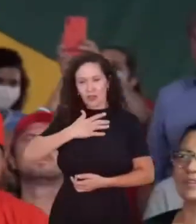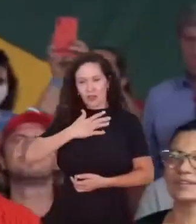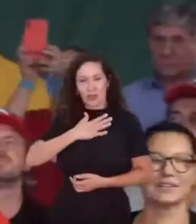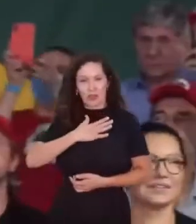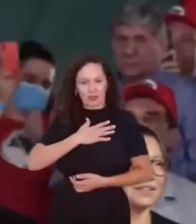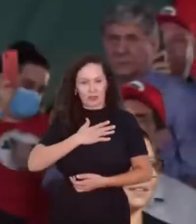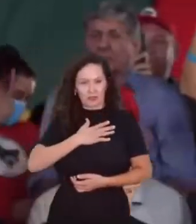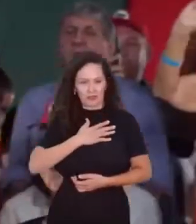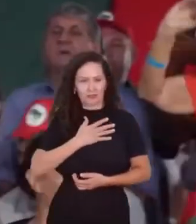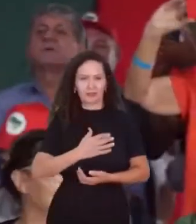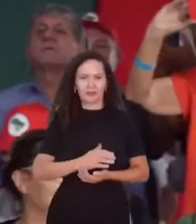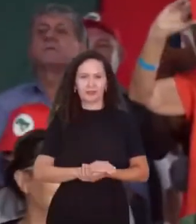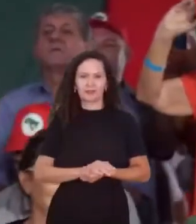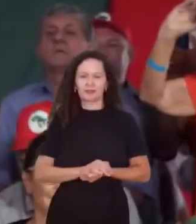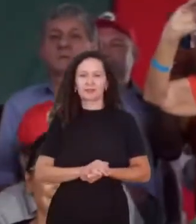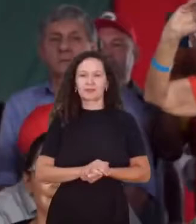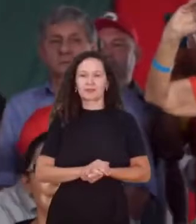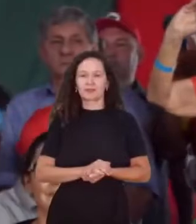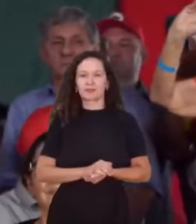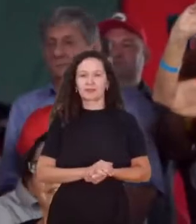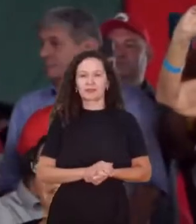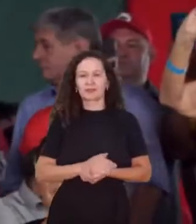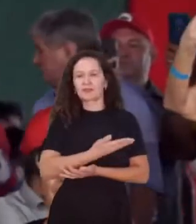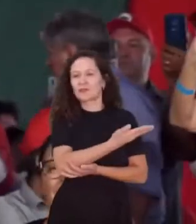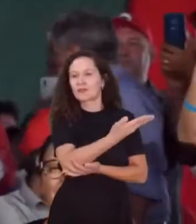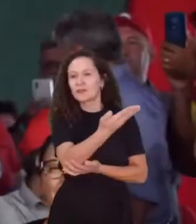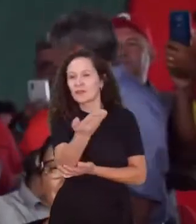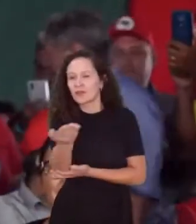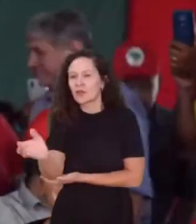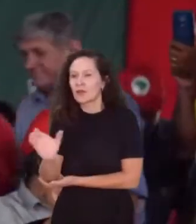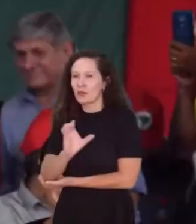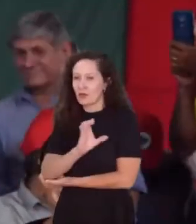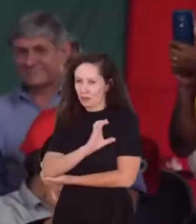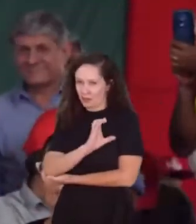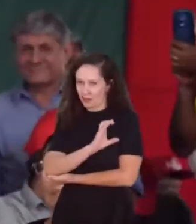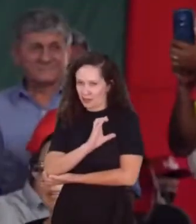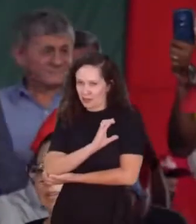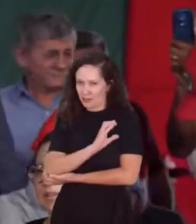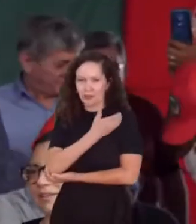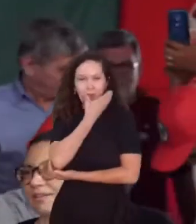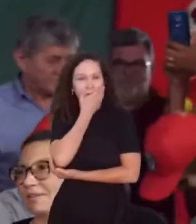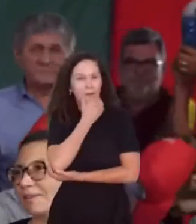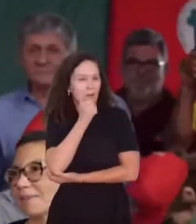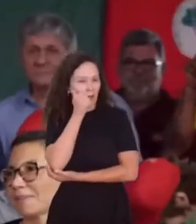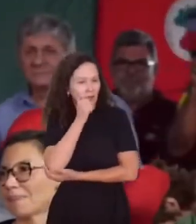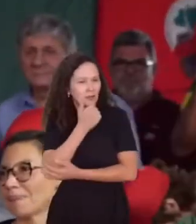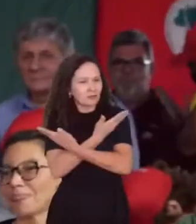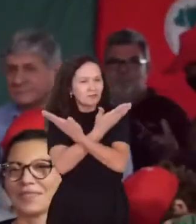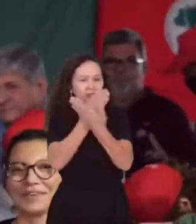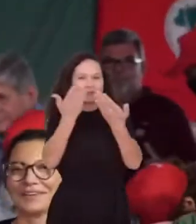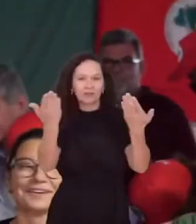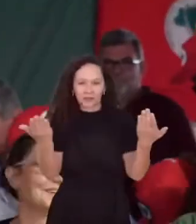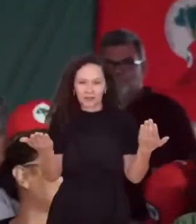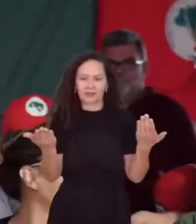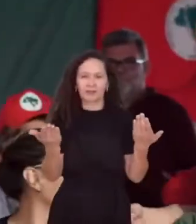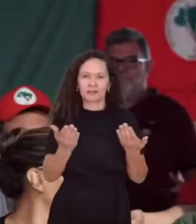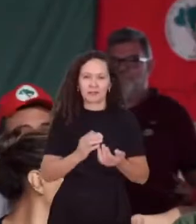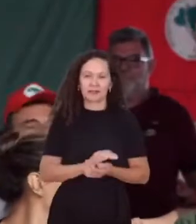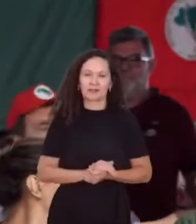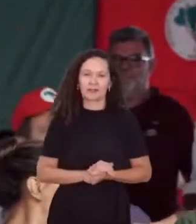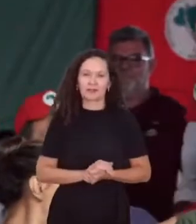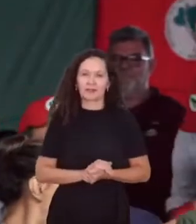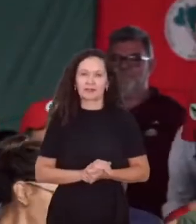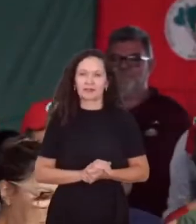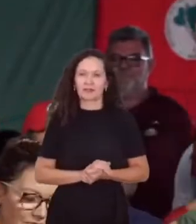queridos companheiros e queridas companheiras do Movimento dos Trabalhadores